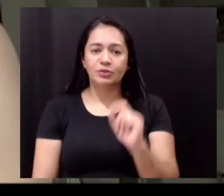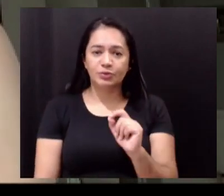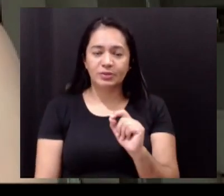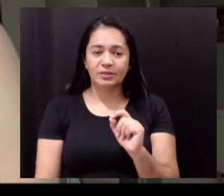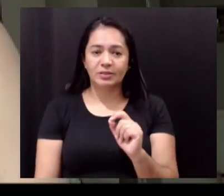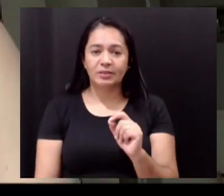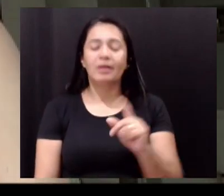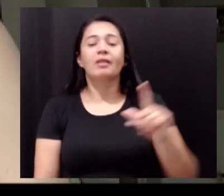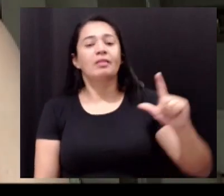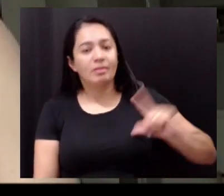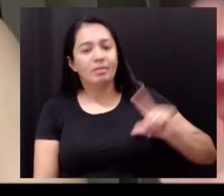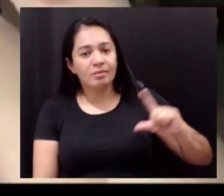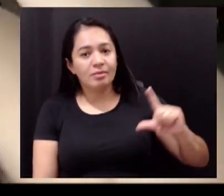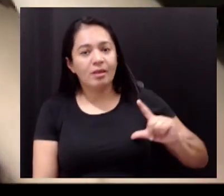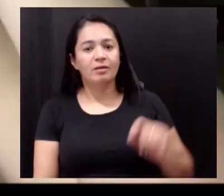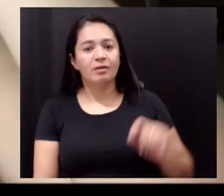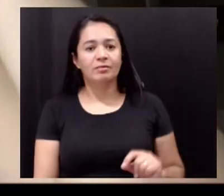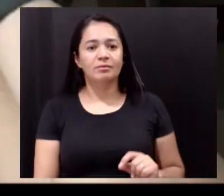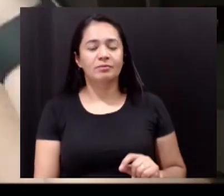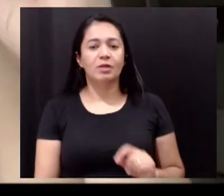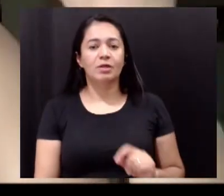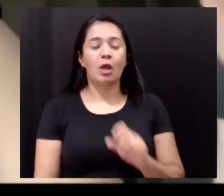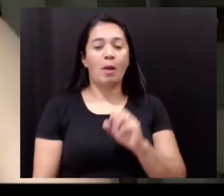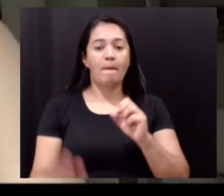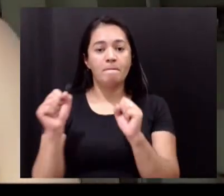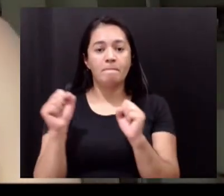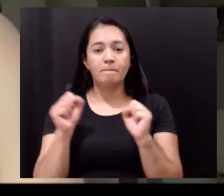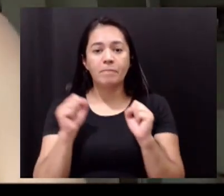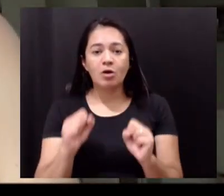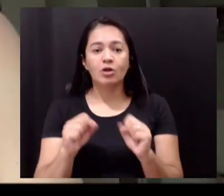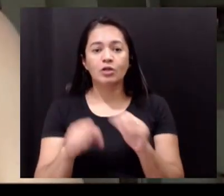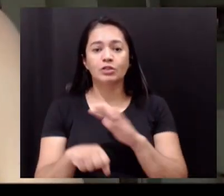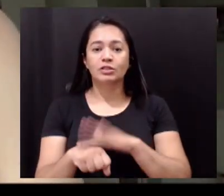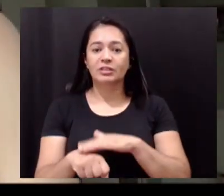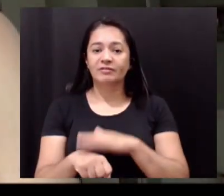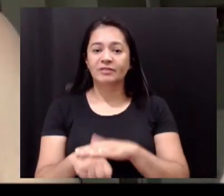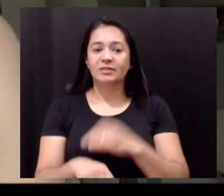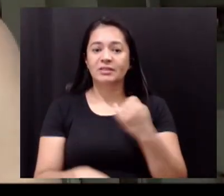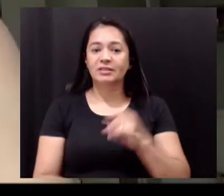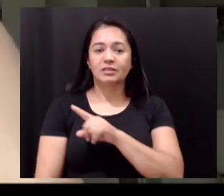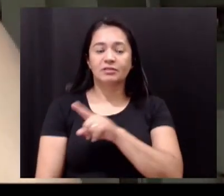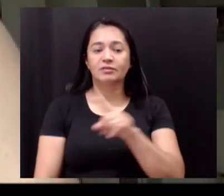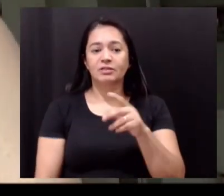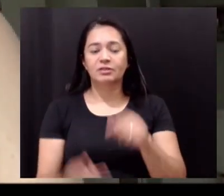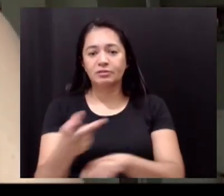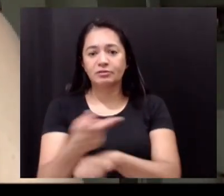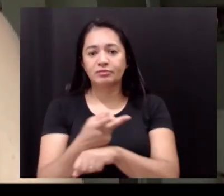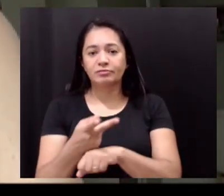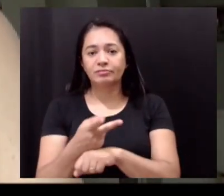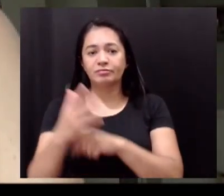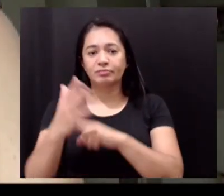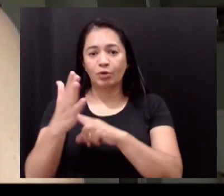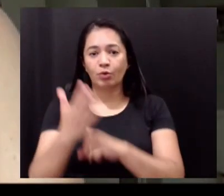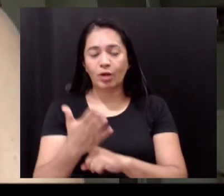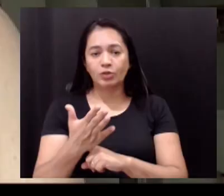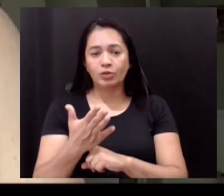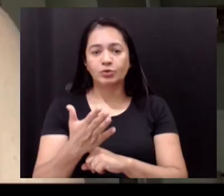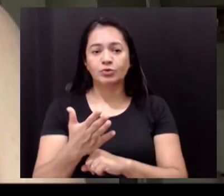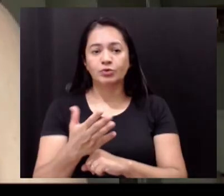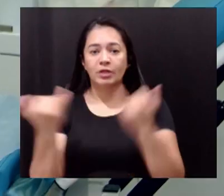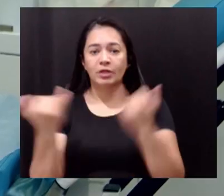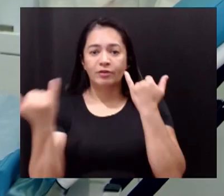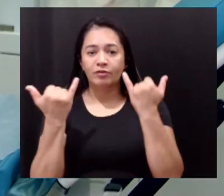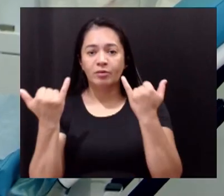né? E que é passível de ser feito se você procurar ajuda, se você procurar informação de qualidade e for